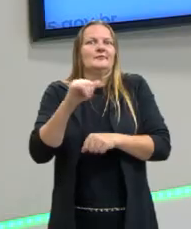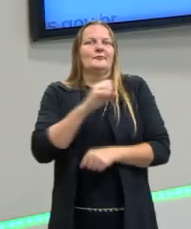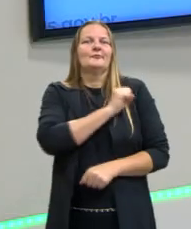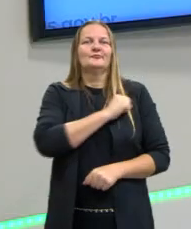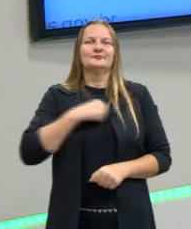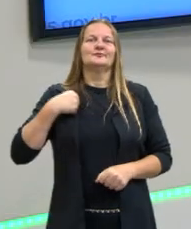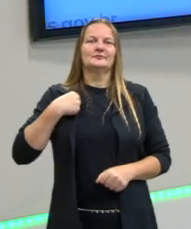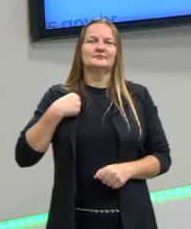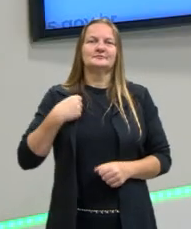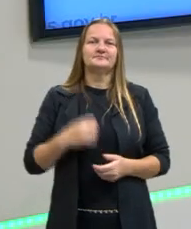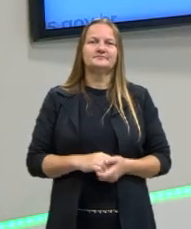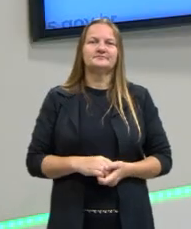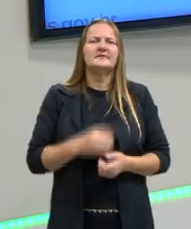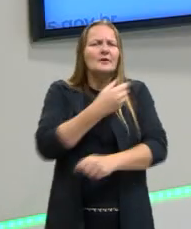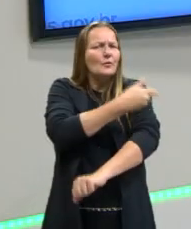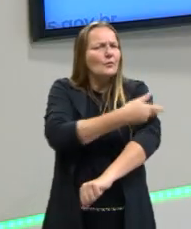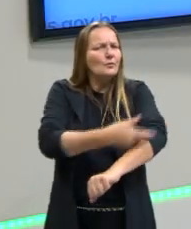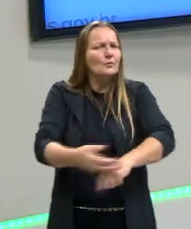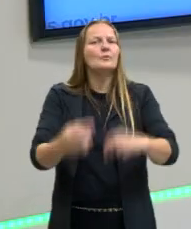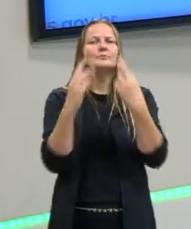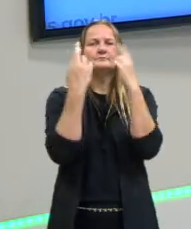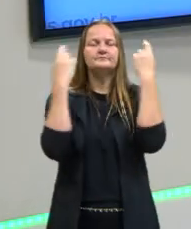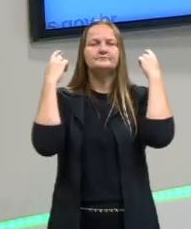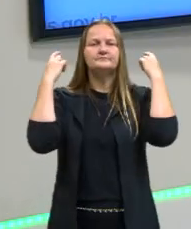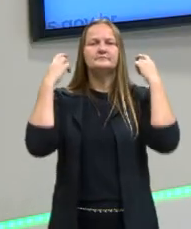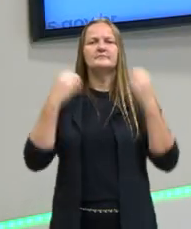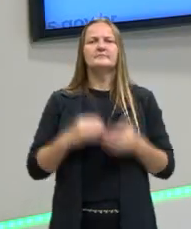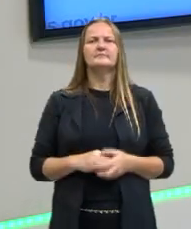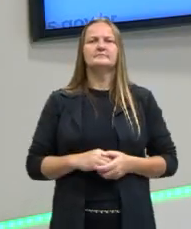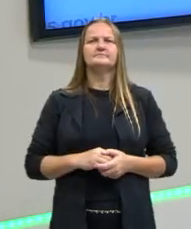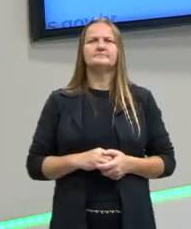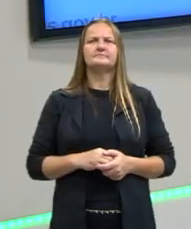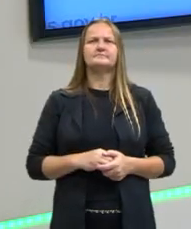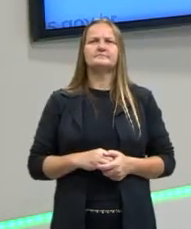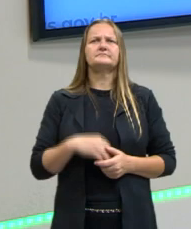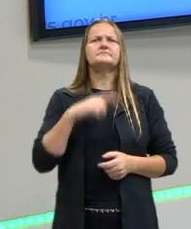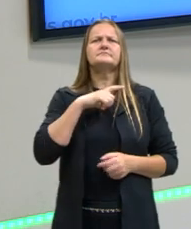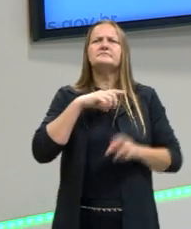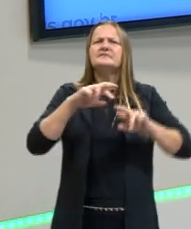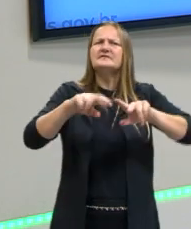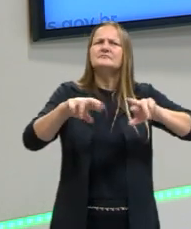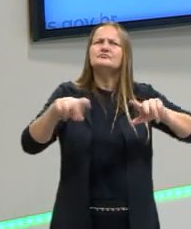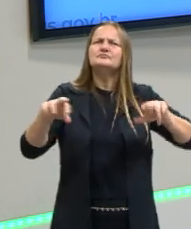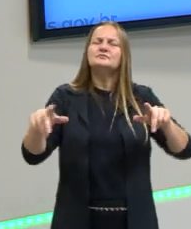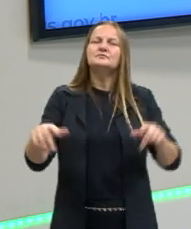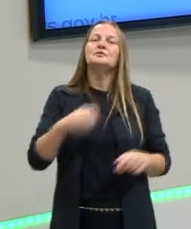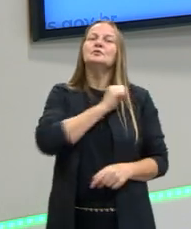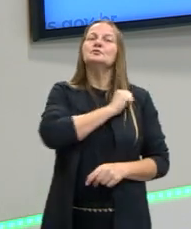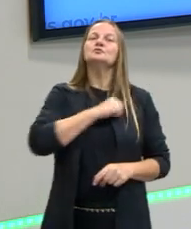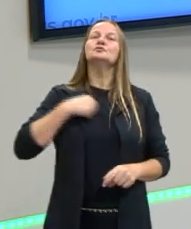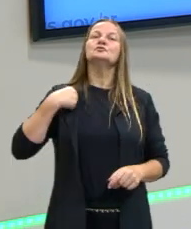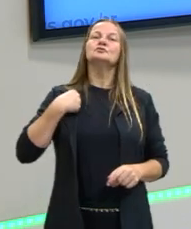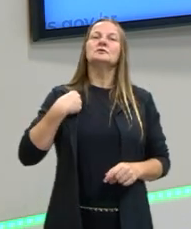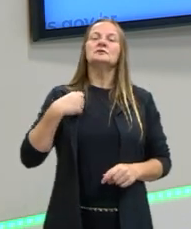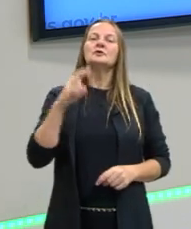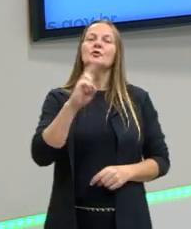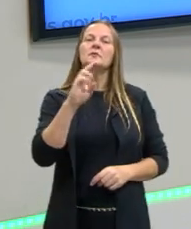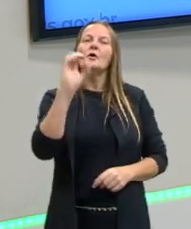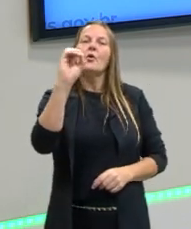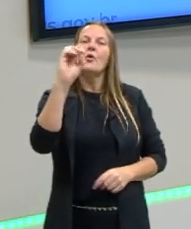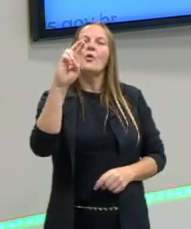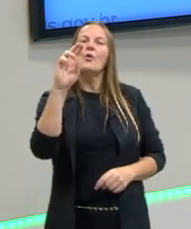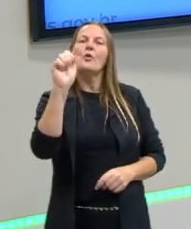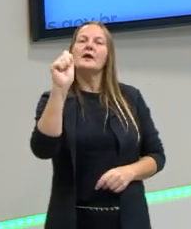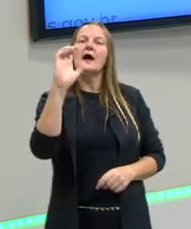era um costume dos gregos e nem até os oráculos ali no vários buracos o Sócrates vai no Oráculo de